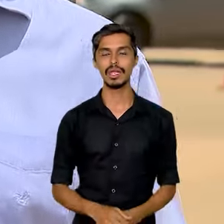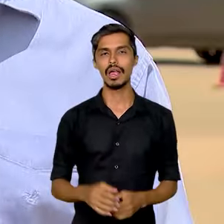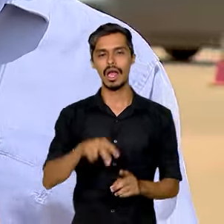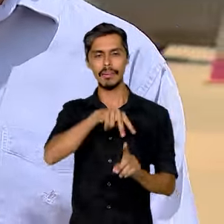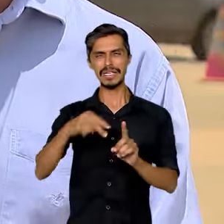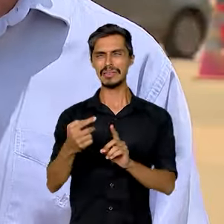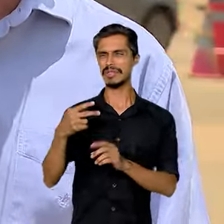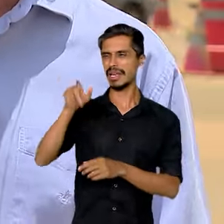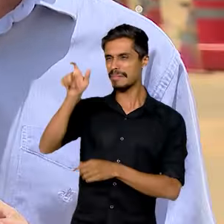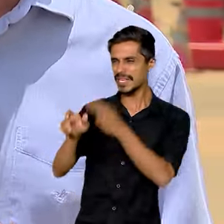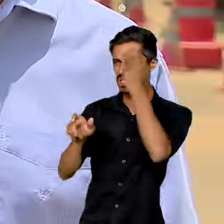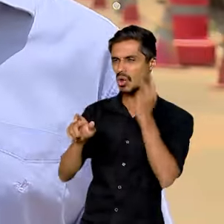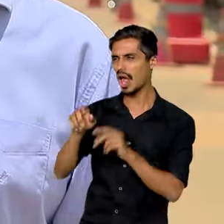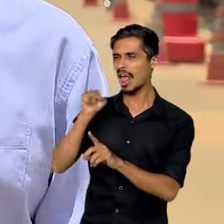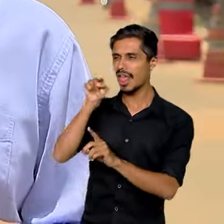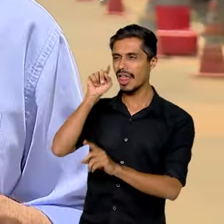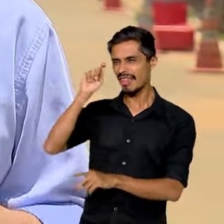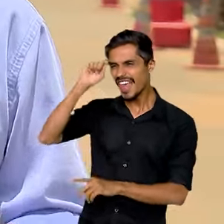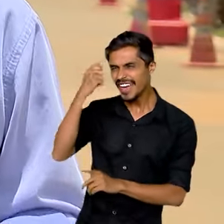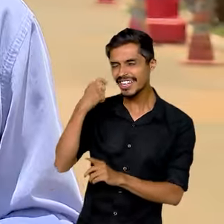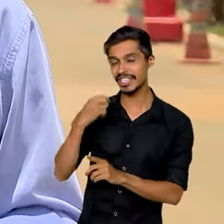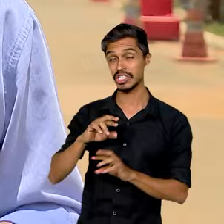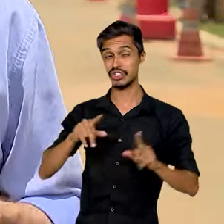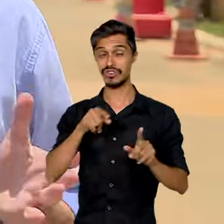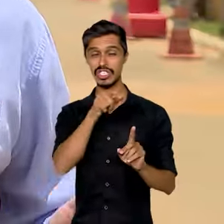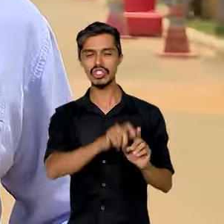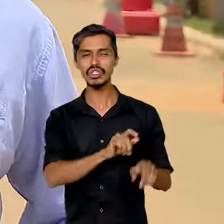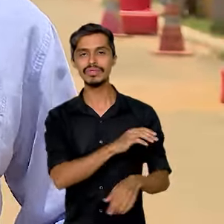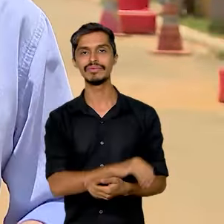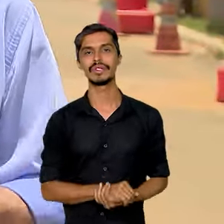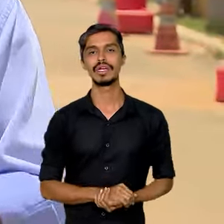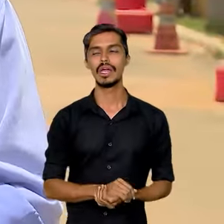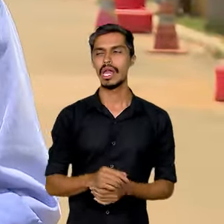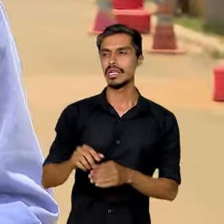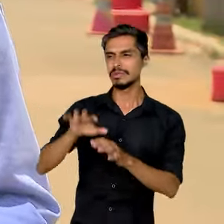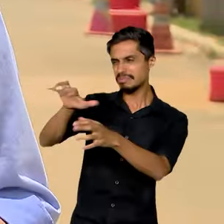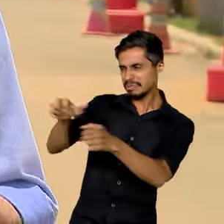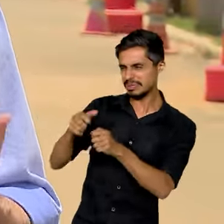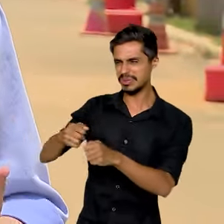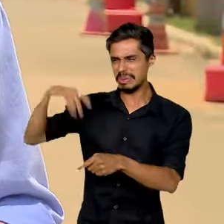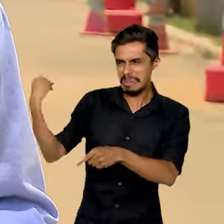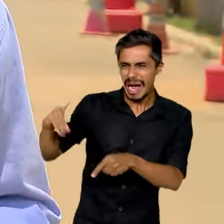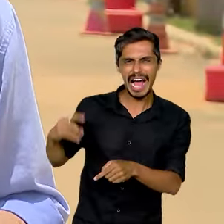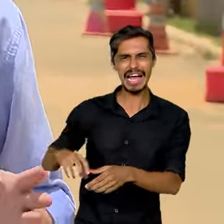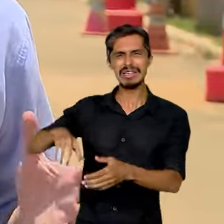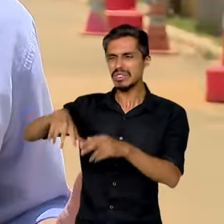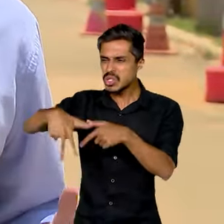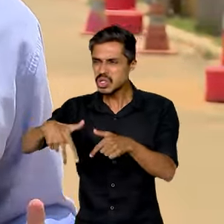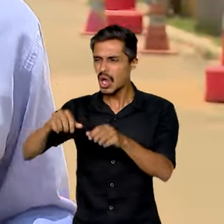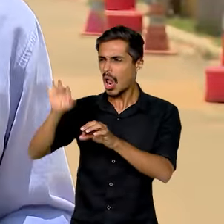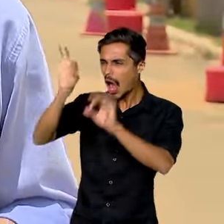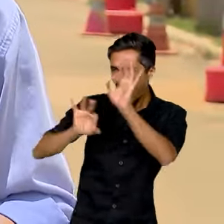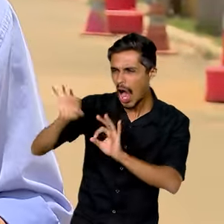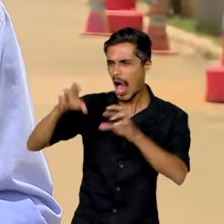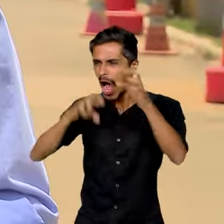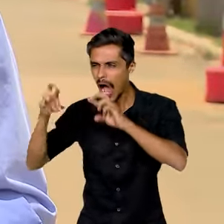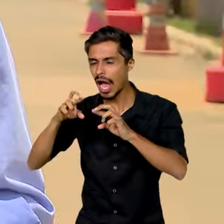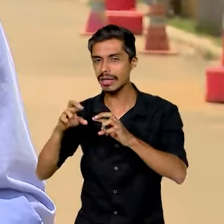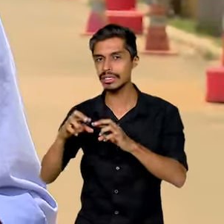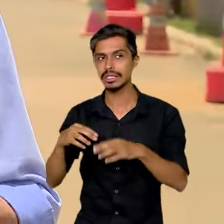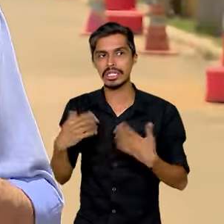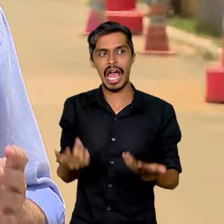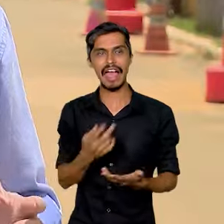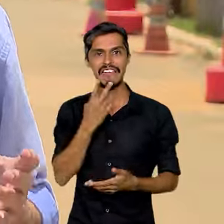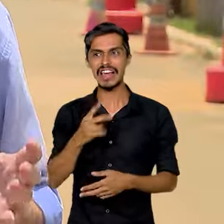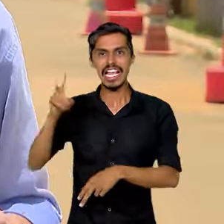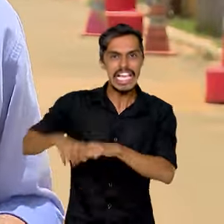polícia de quem é negro é muitas vezes bastante diferente. Ser parado, revistado, tomar uma dura, sentir medo e com razão?